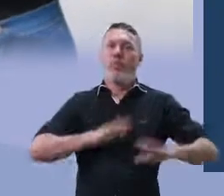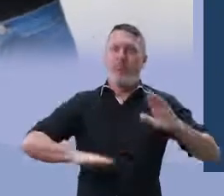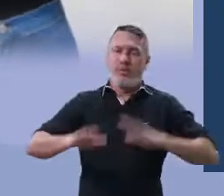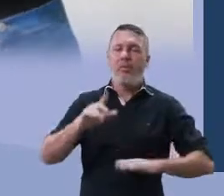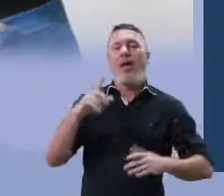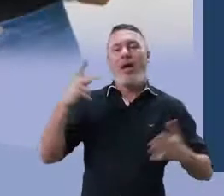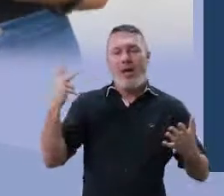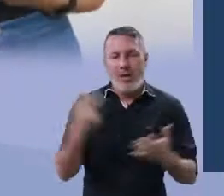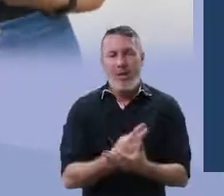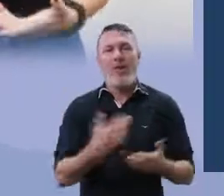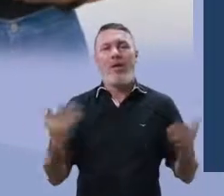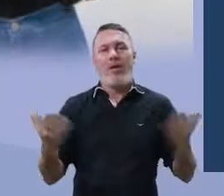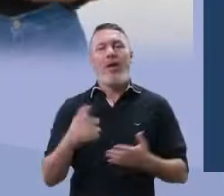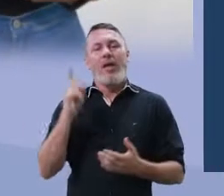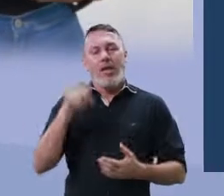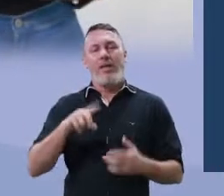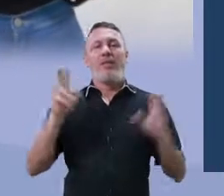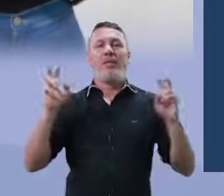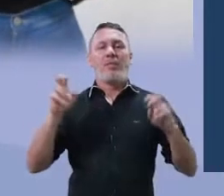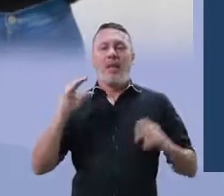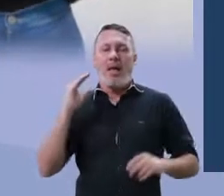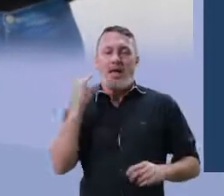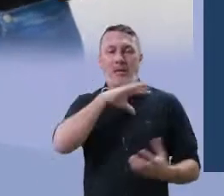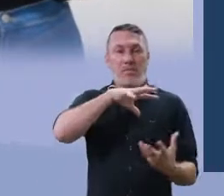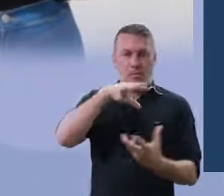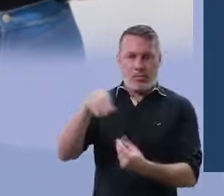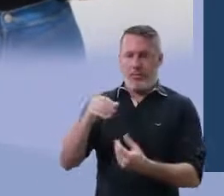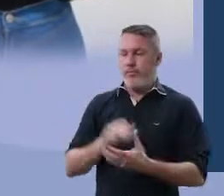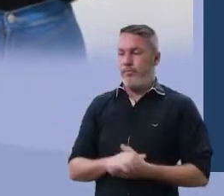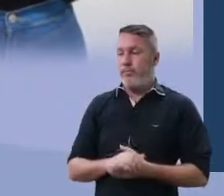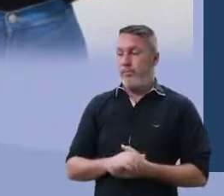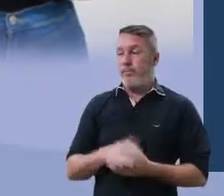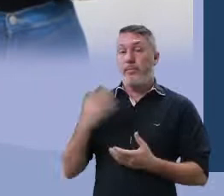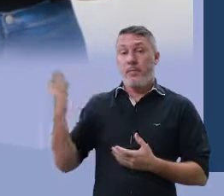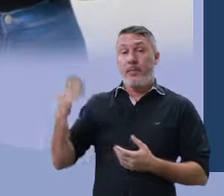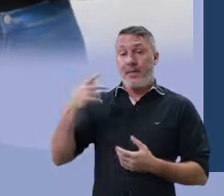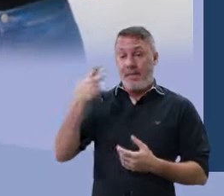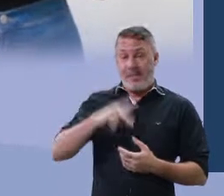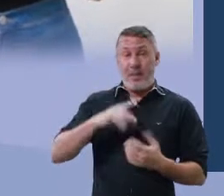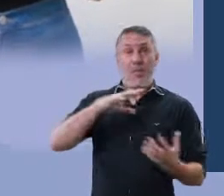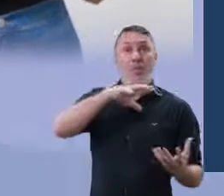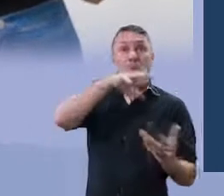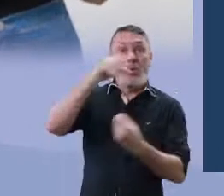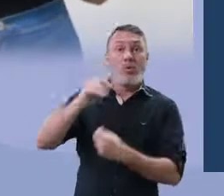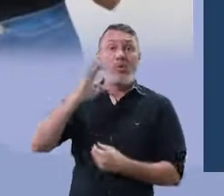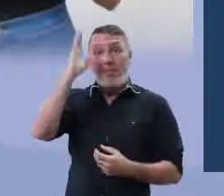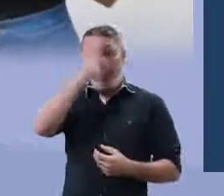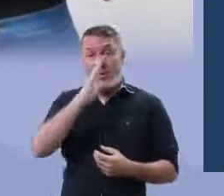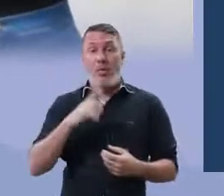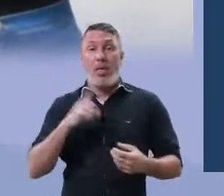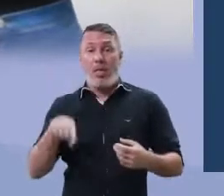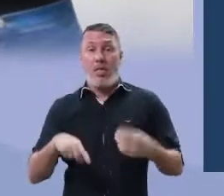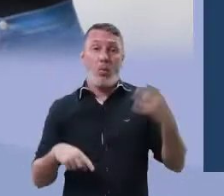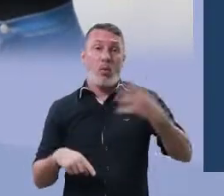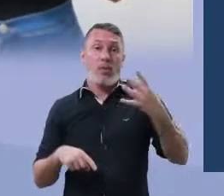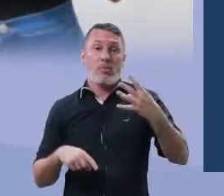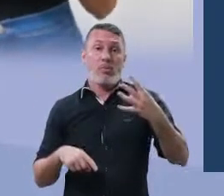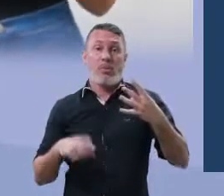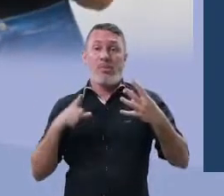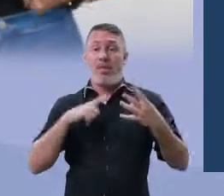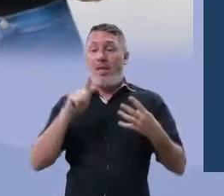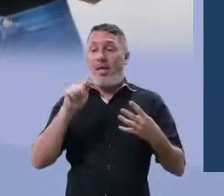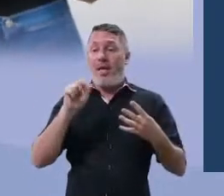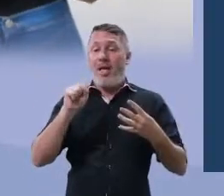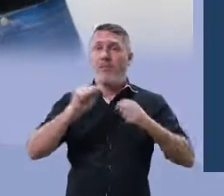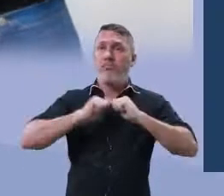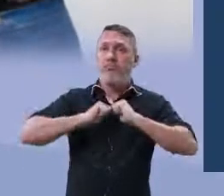então, aumentando, contribuindo para o que a gente conhece como aquecimento global. O Brasil é o quarto emissor global de gases